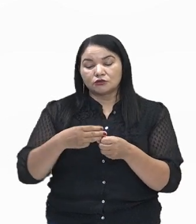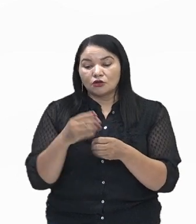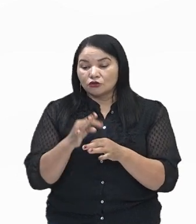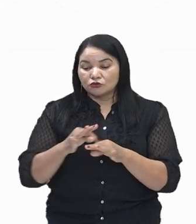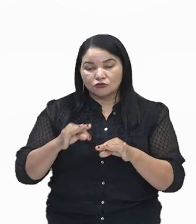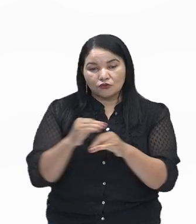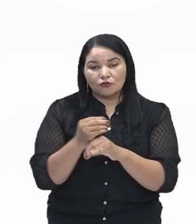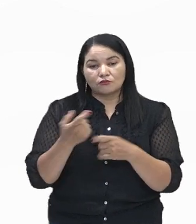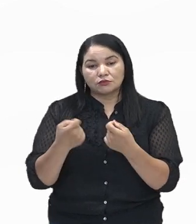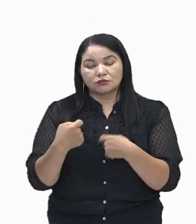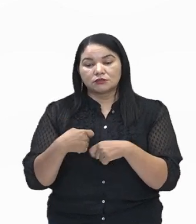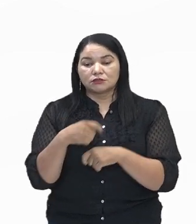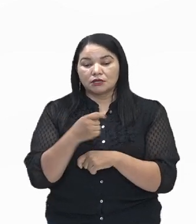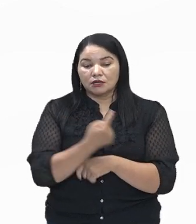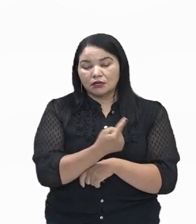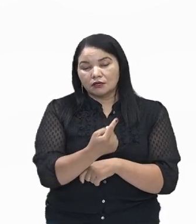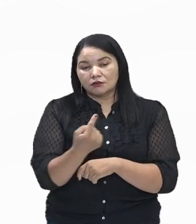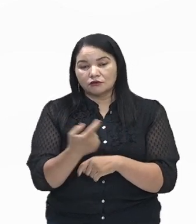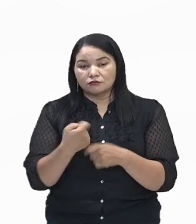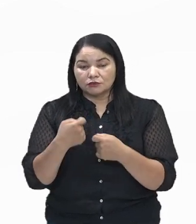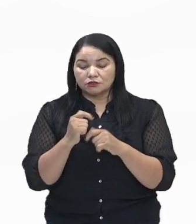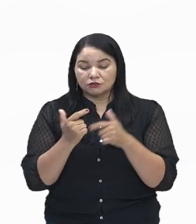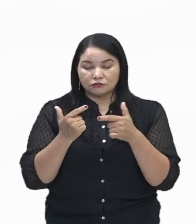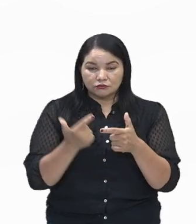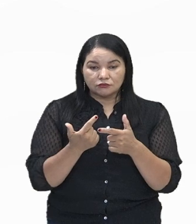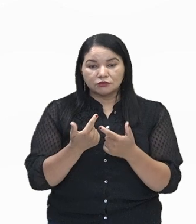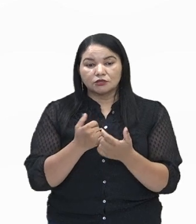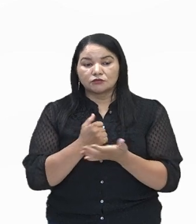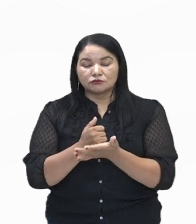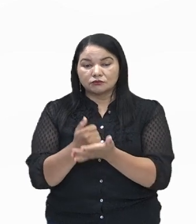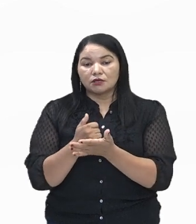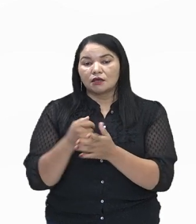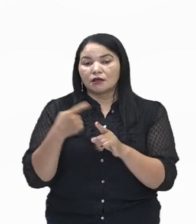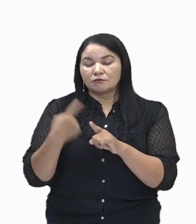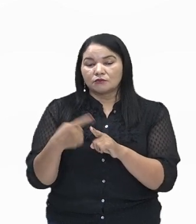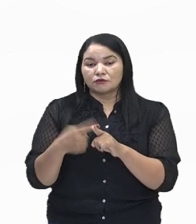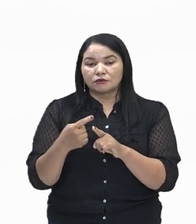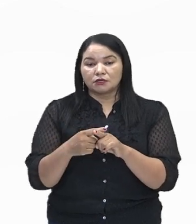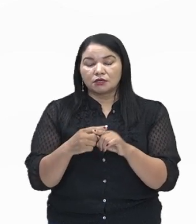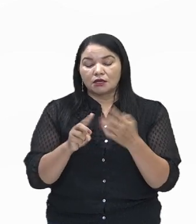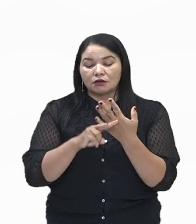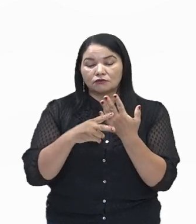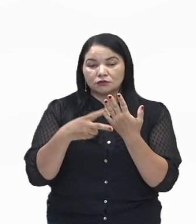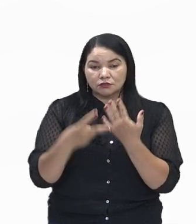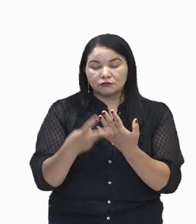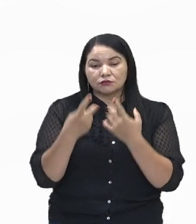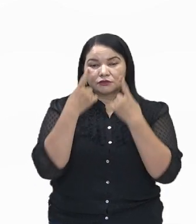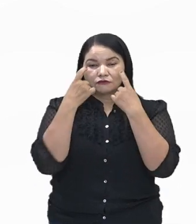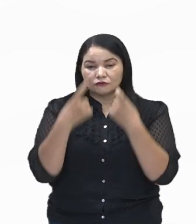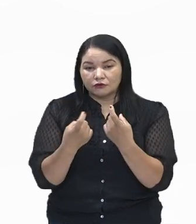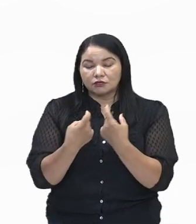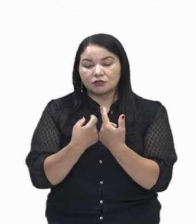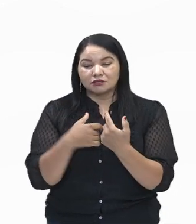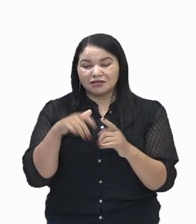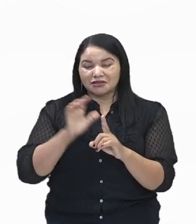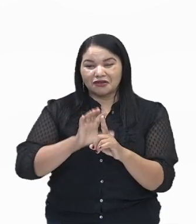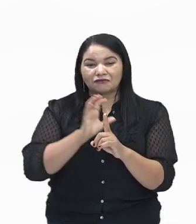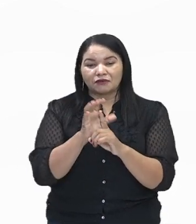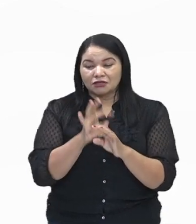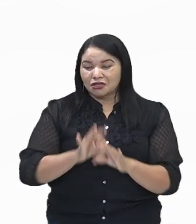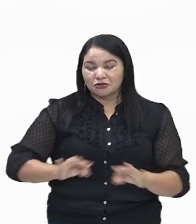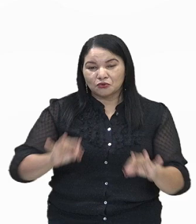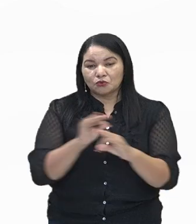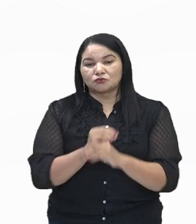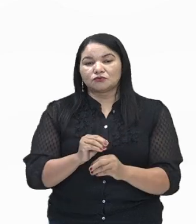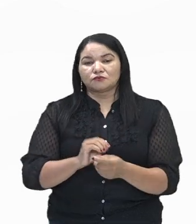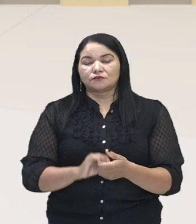nós temos que fazer a nossa parte, porque a consequência da violência, ela afeta a todos. Então dê uma olhada aí que a